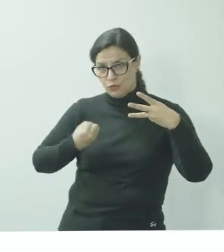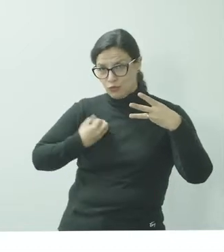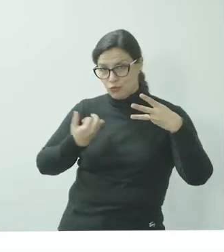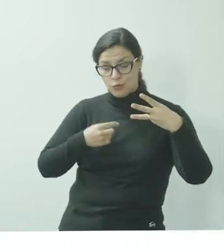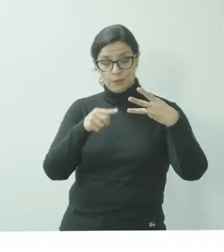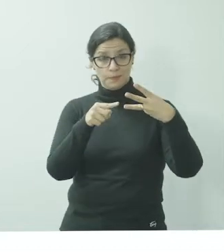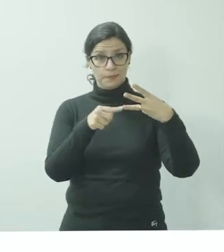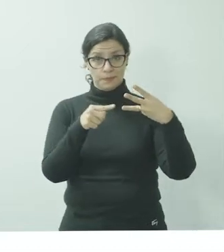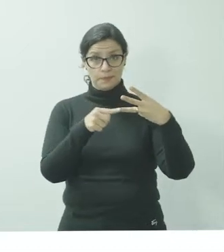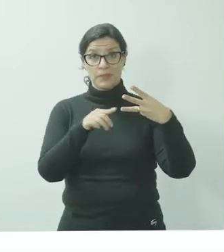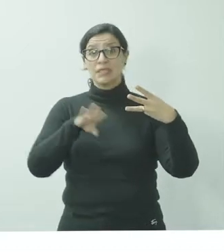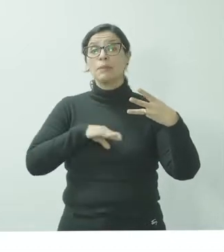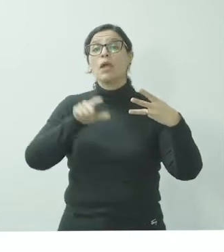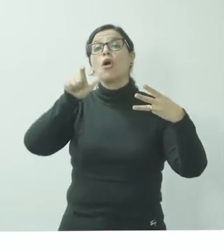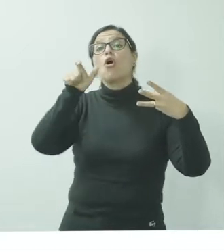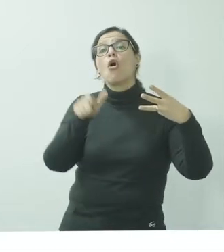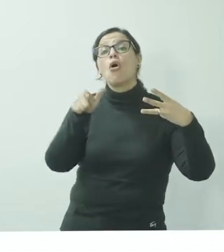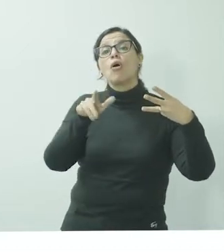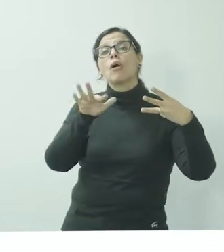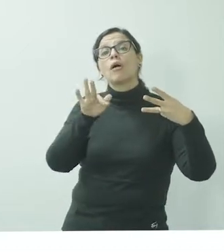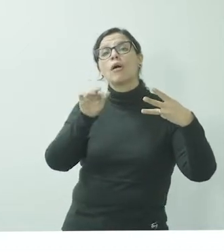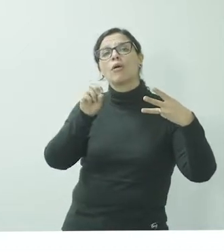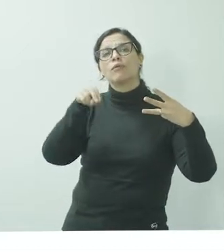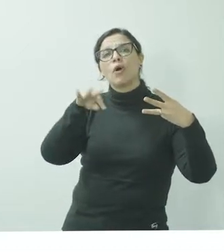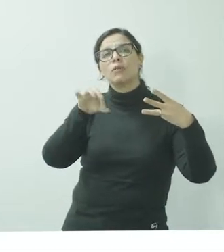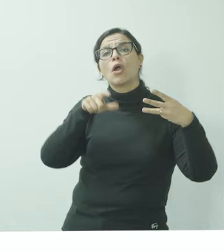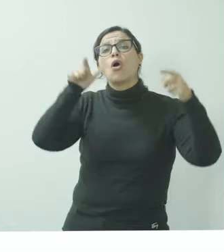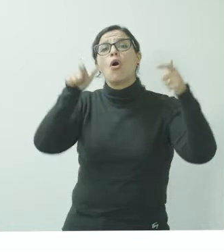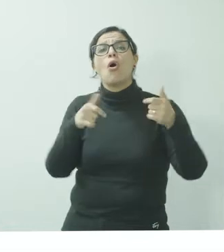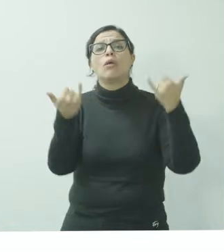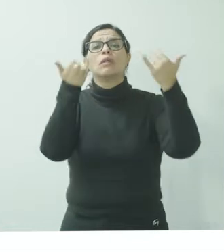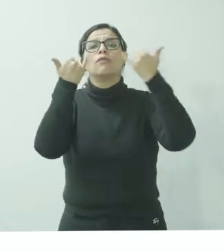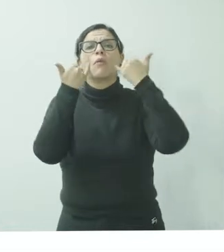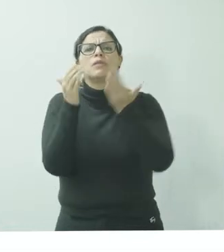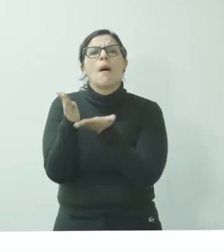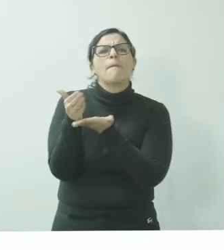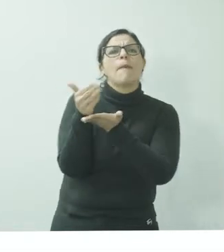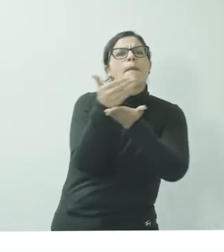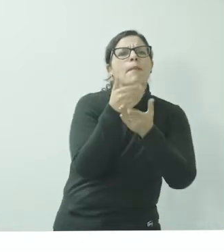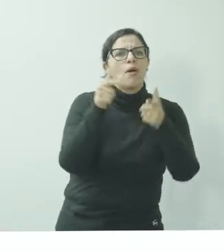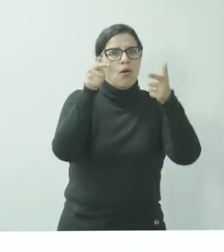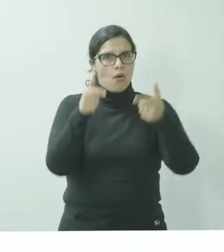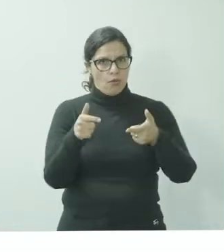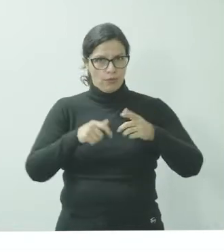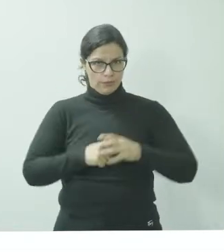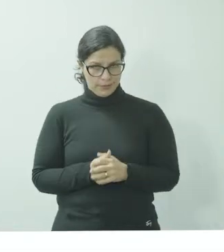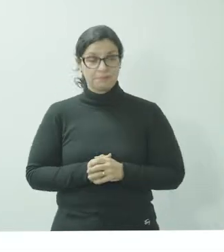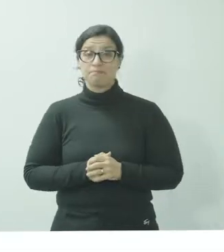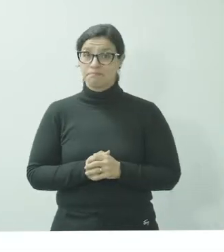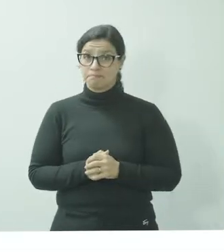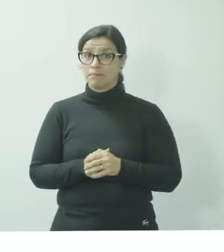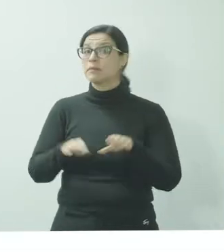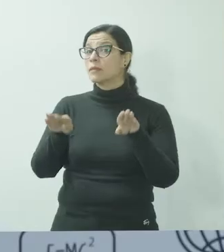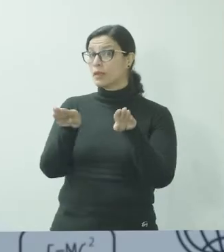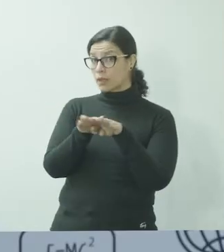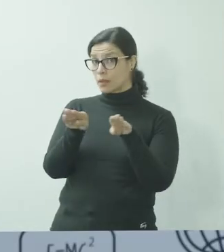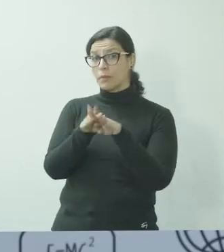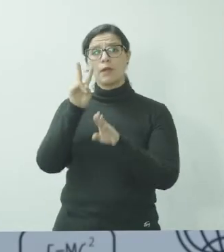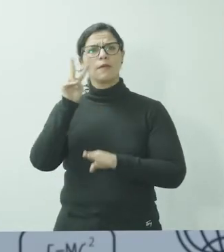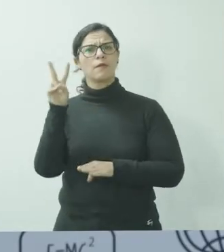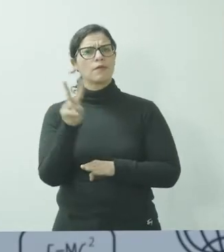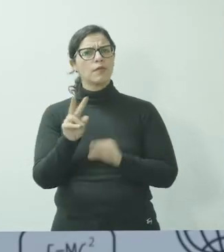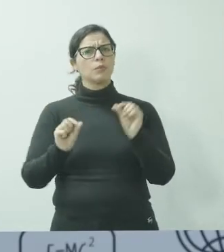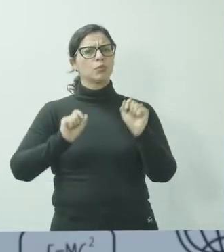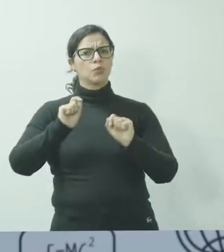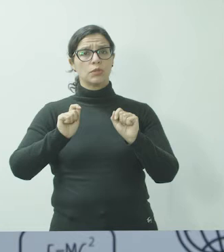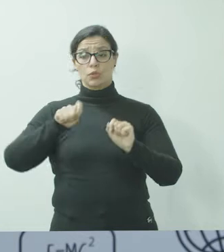sendo transmitida e a fonte de onde que foi retirada essas informações e também